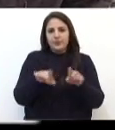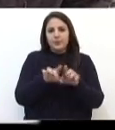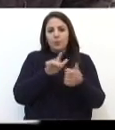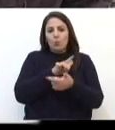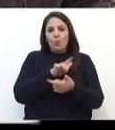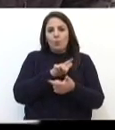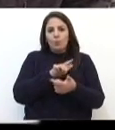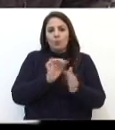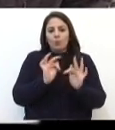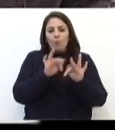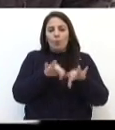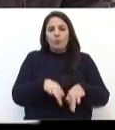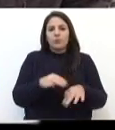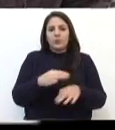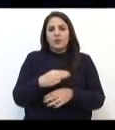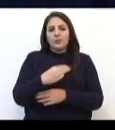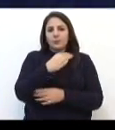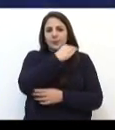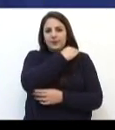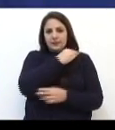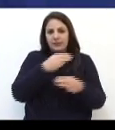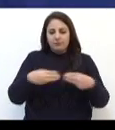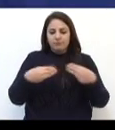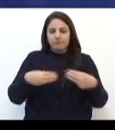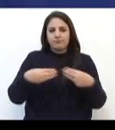foi a extinção do Ministério.